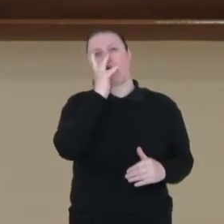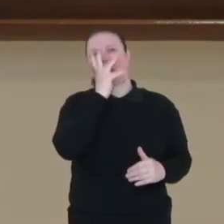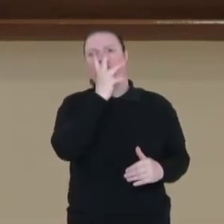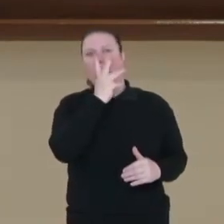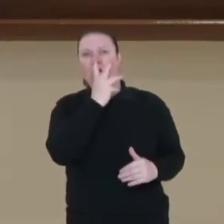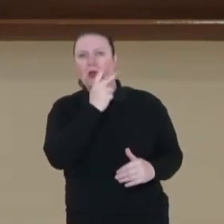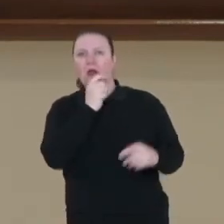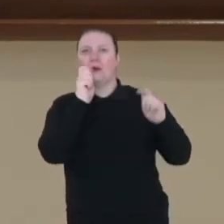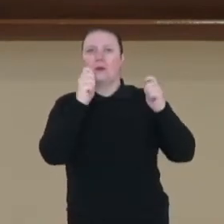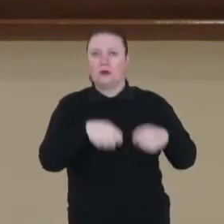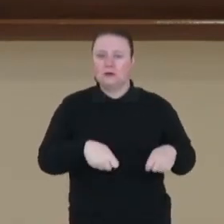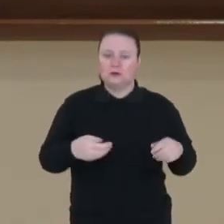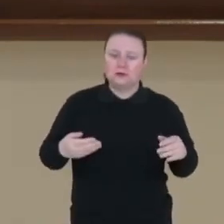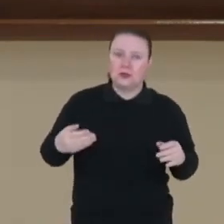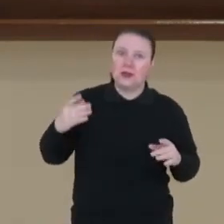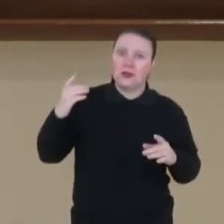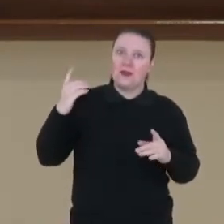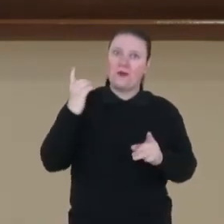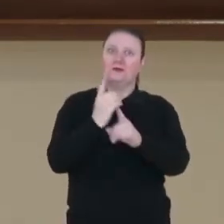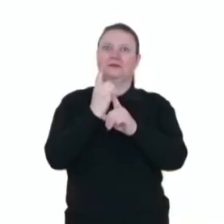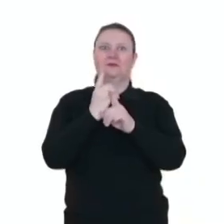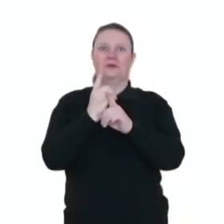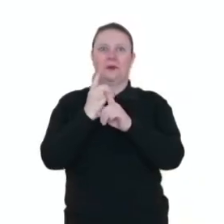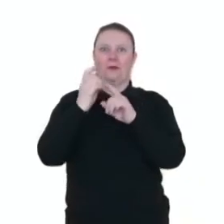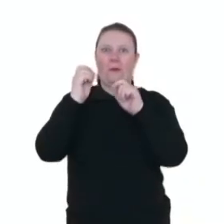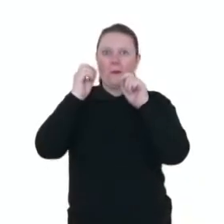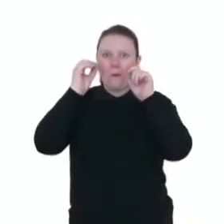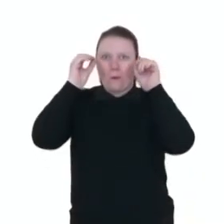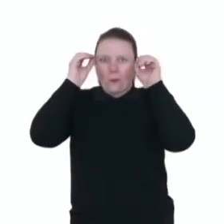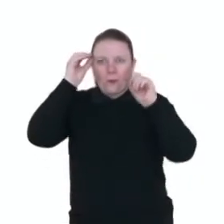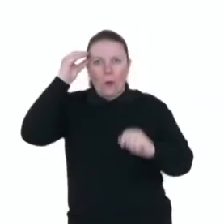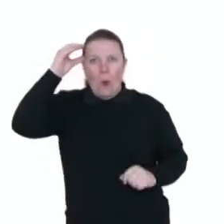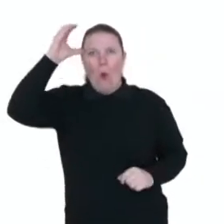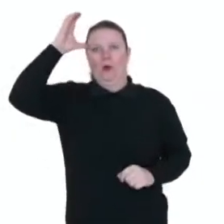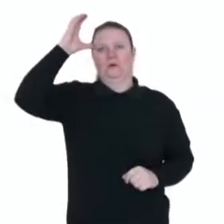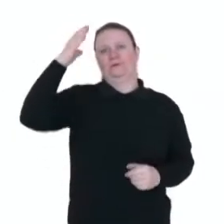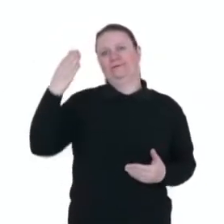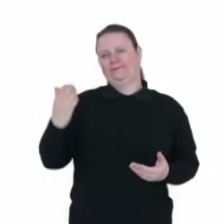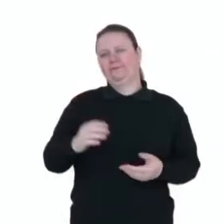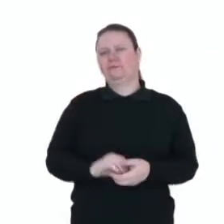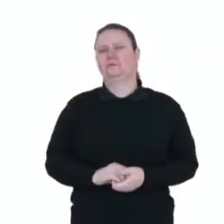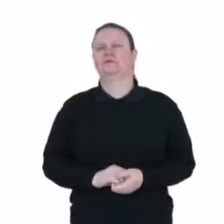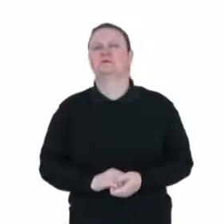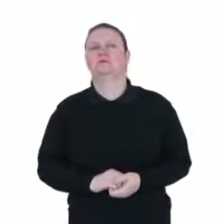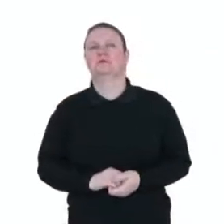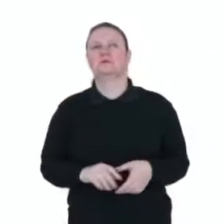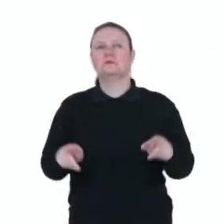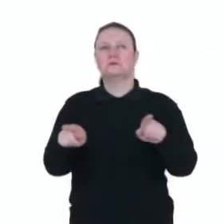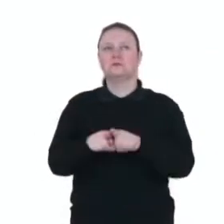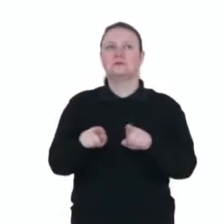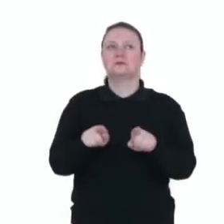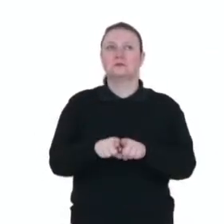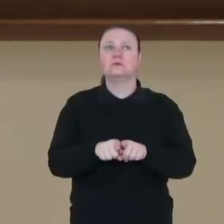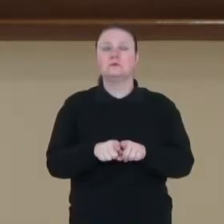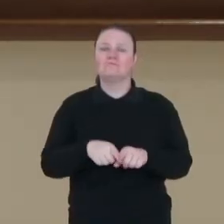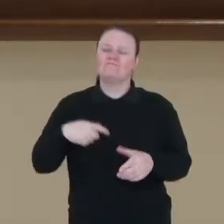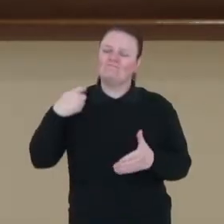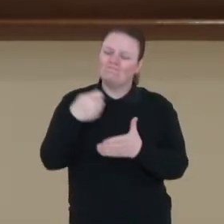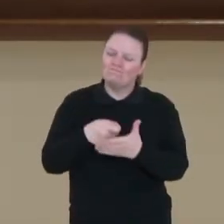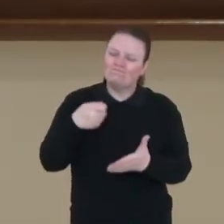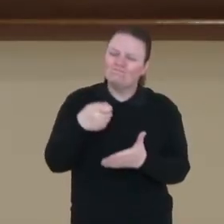para chegar à civilização. Na luta pela vida, as raças superiores triunfam.